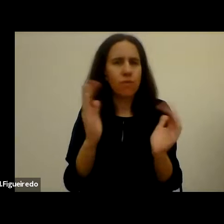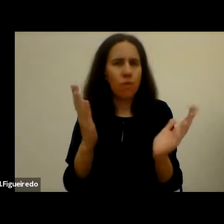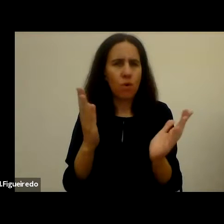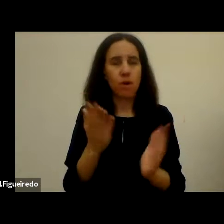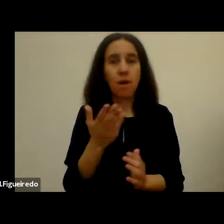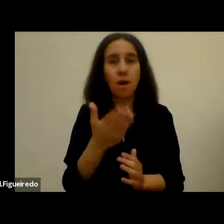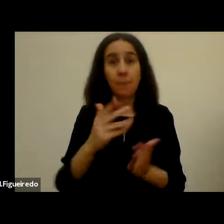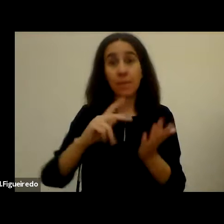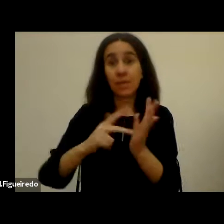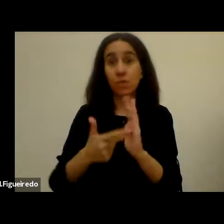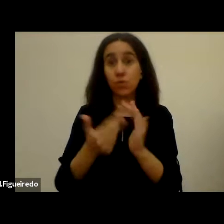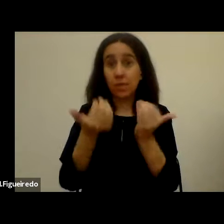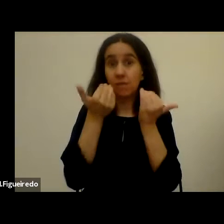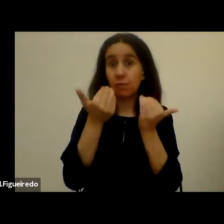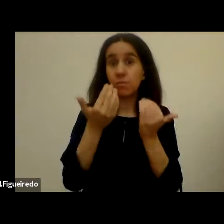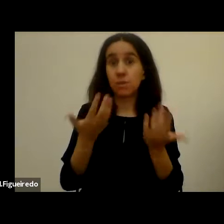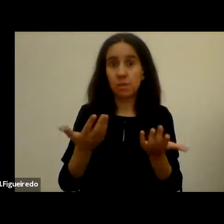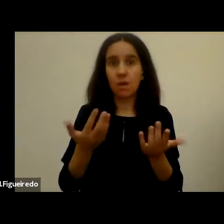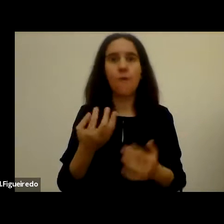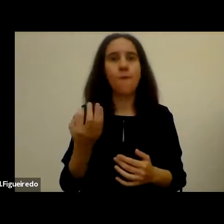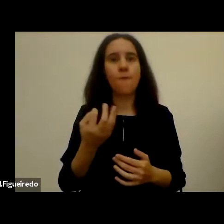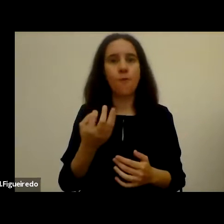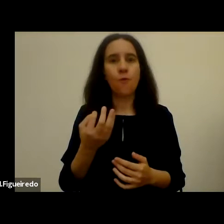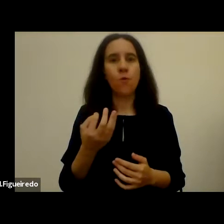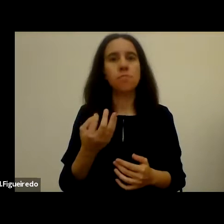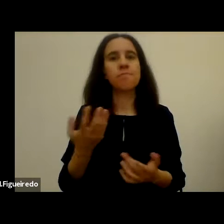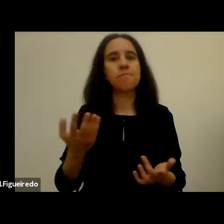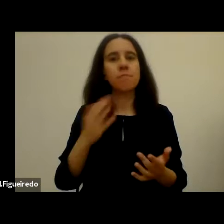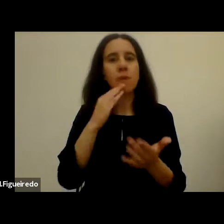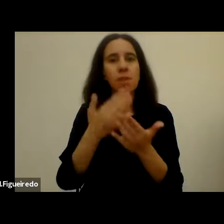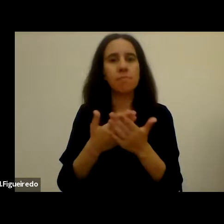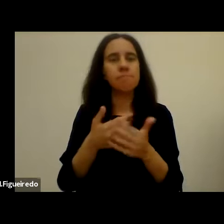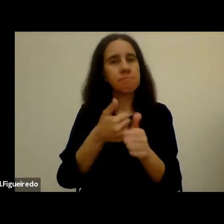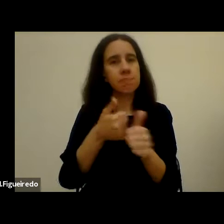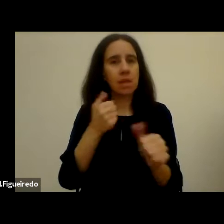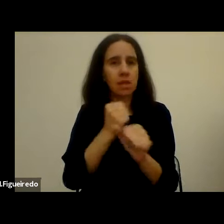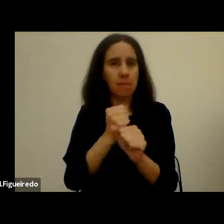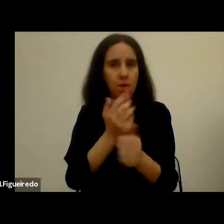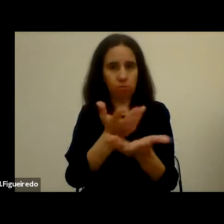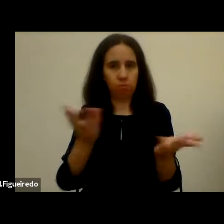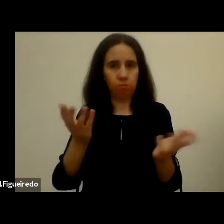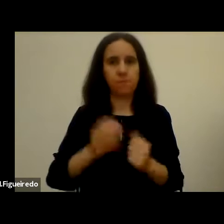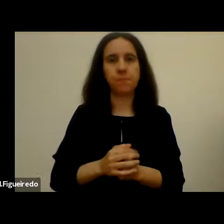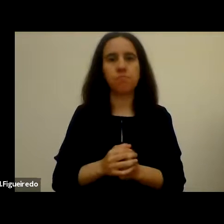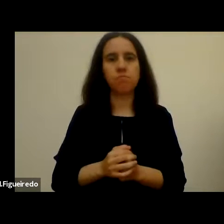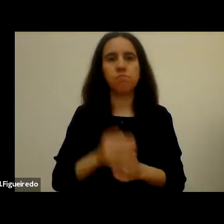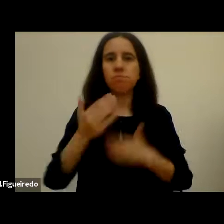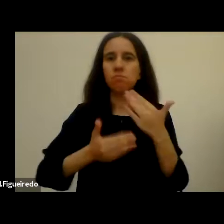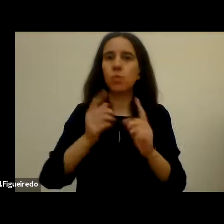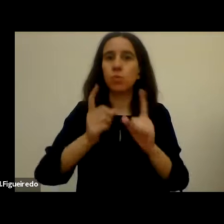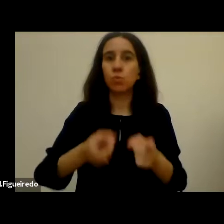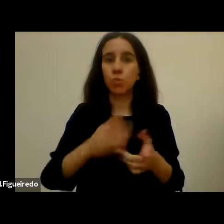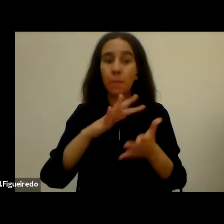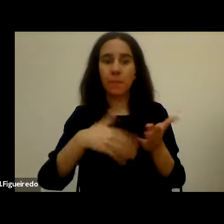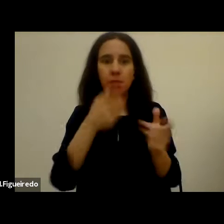através de tecnologias de informação, passassem para teletrabalho. Esta operação começou com a elaboração desses planos